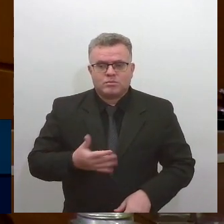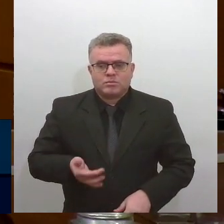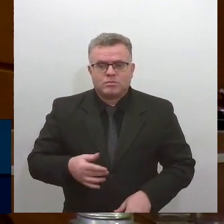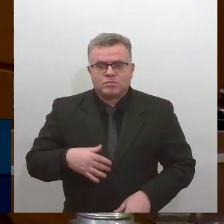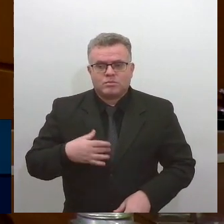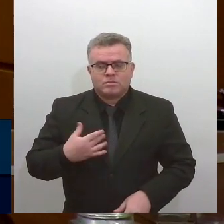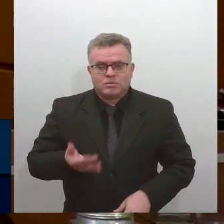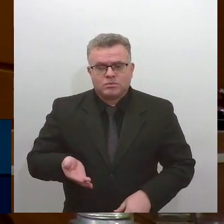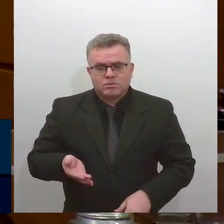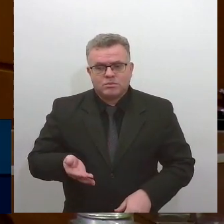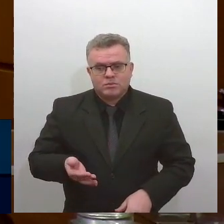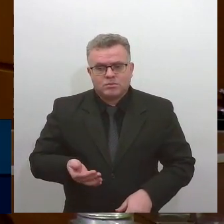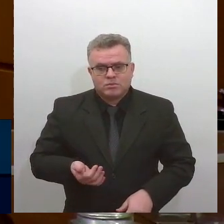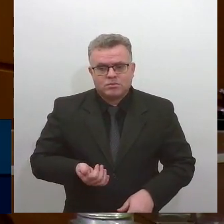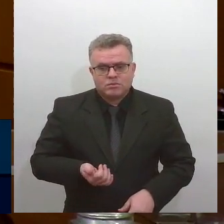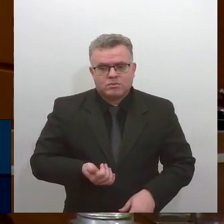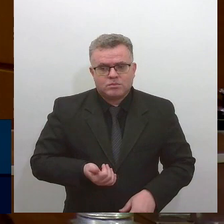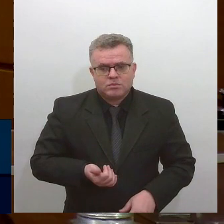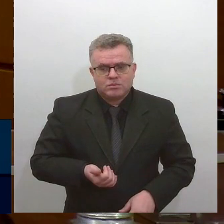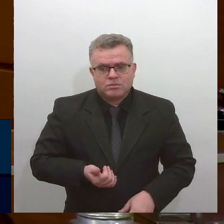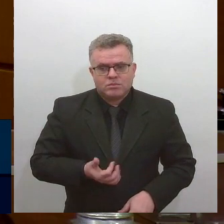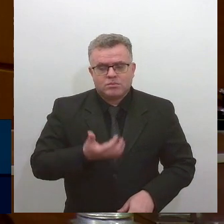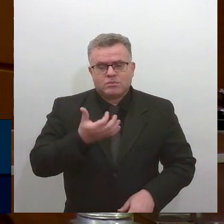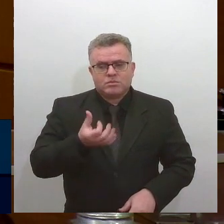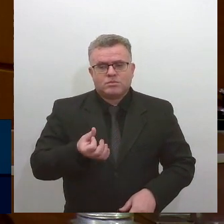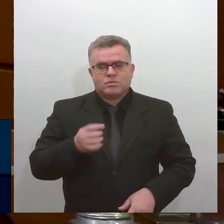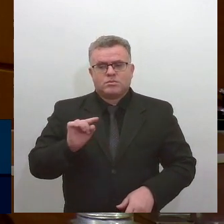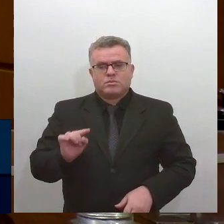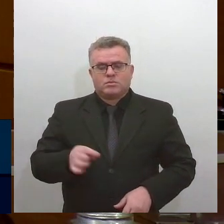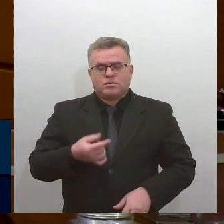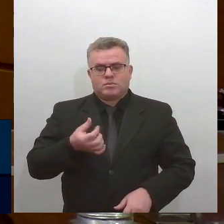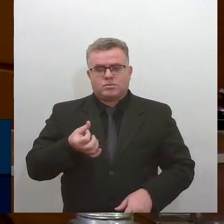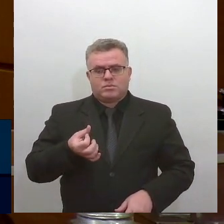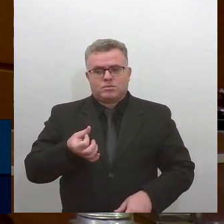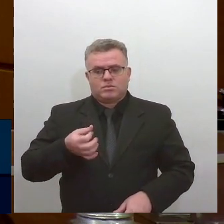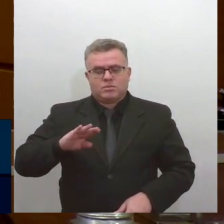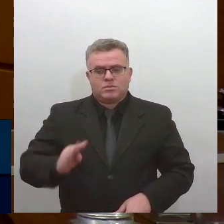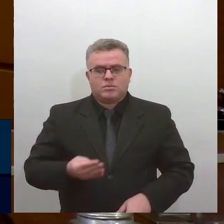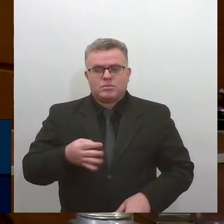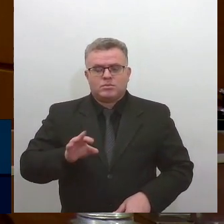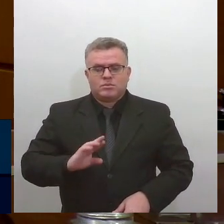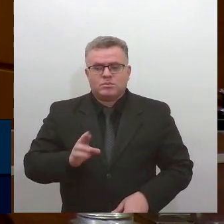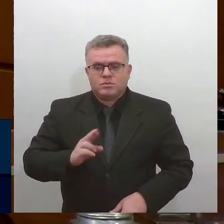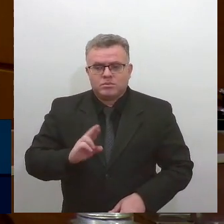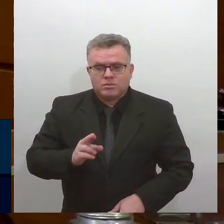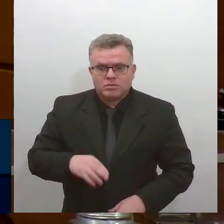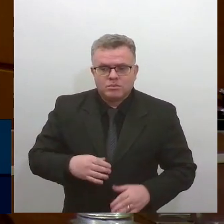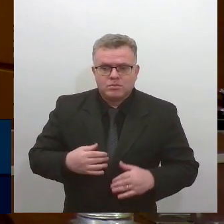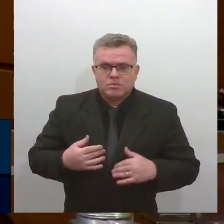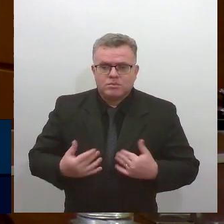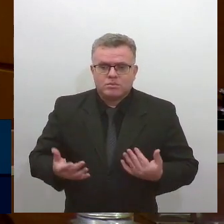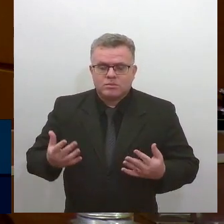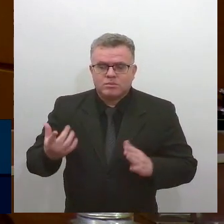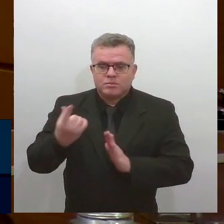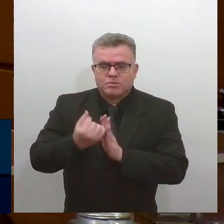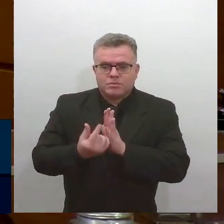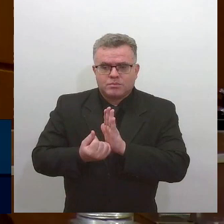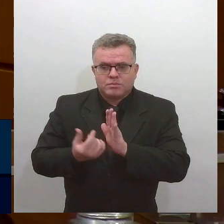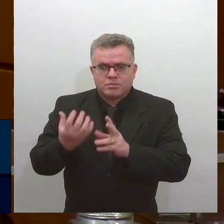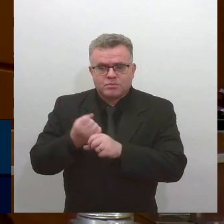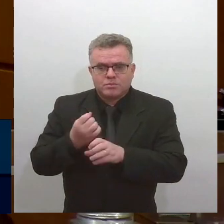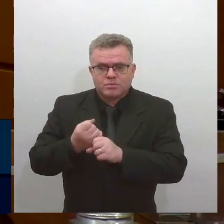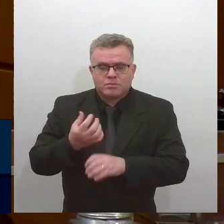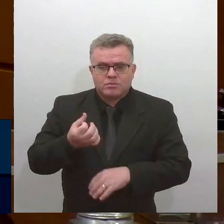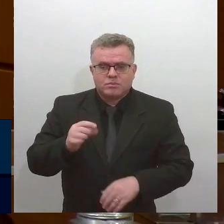6,6 bilhões deais Então quando você pega o orçamento e passa de 6,6 para 14 e de 14